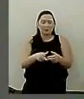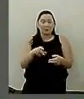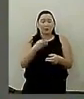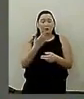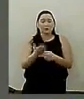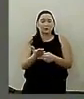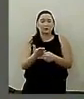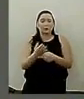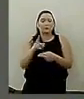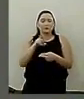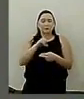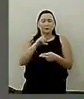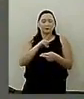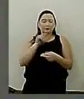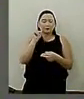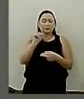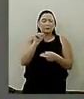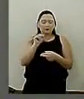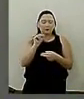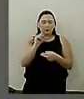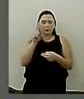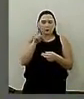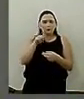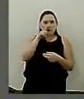é traduzido por sossobrar.